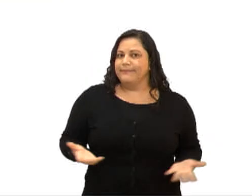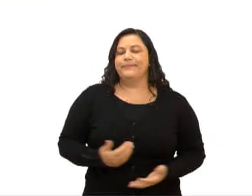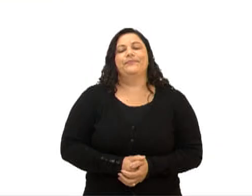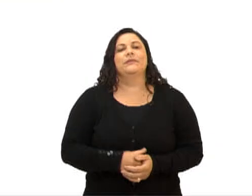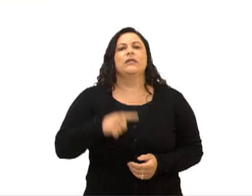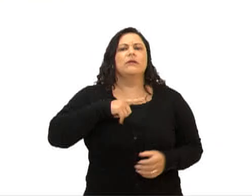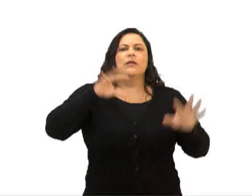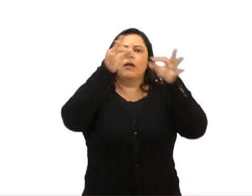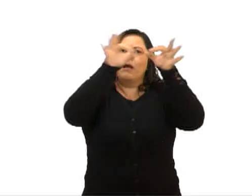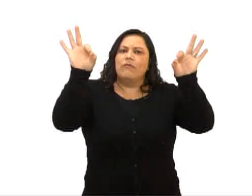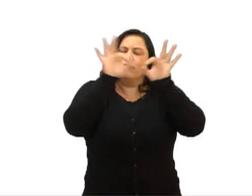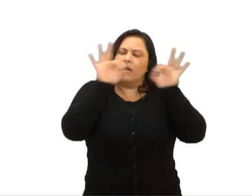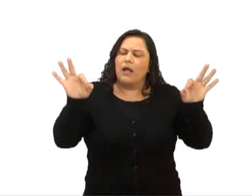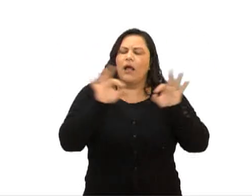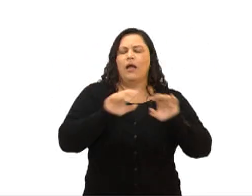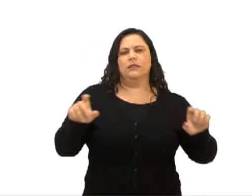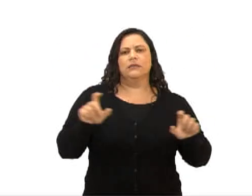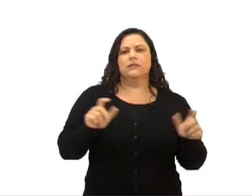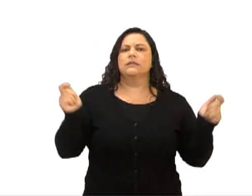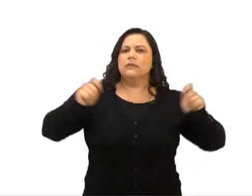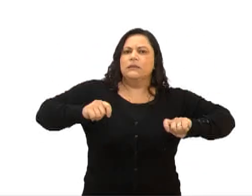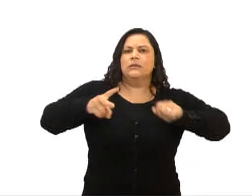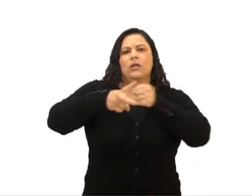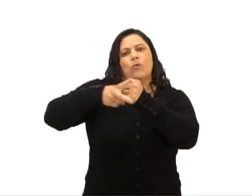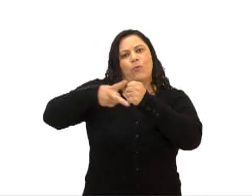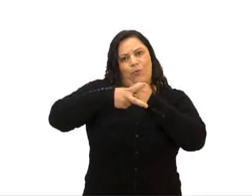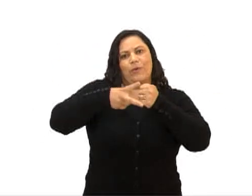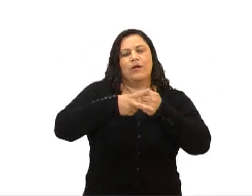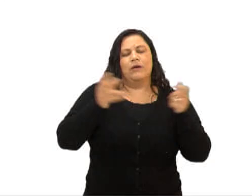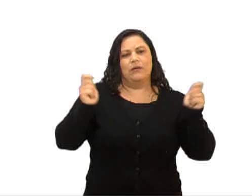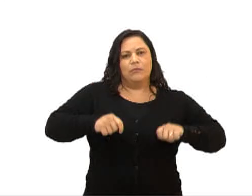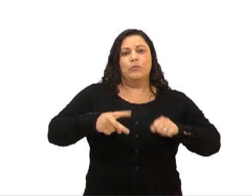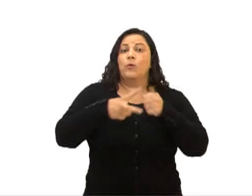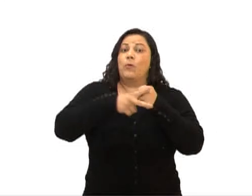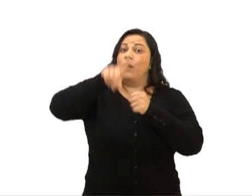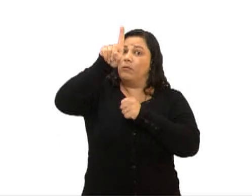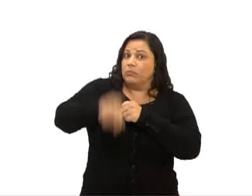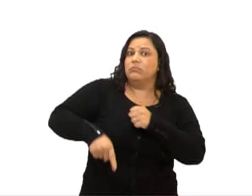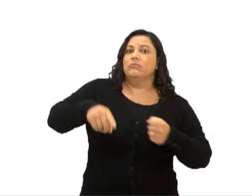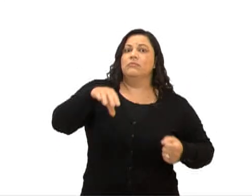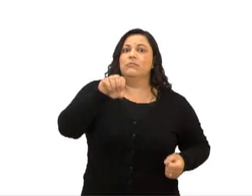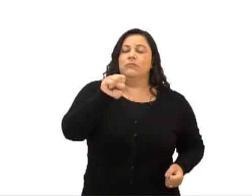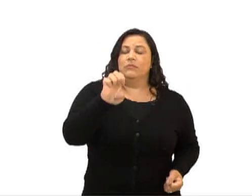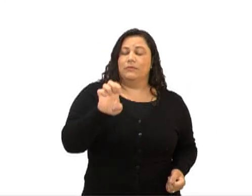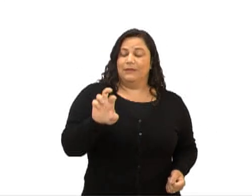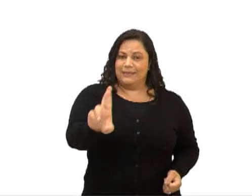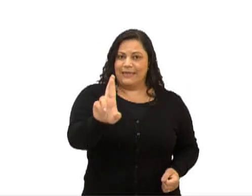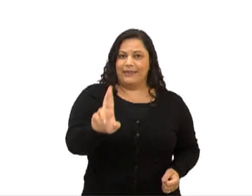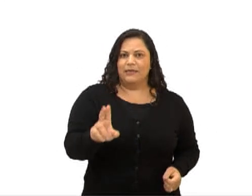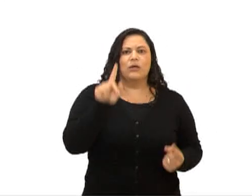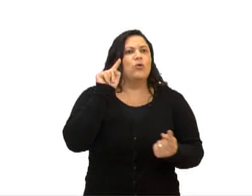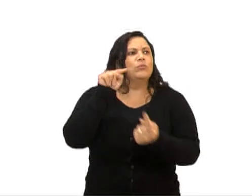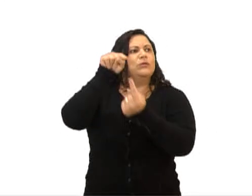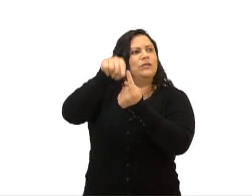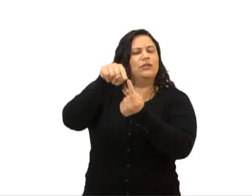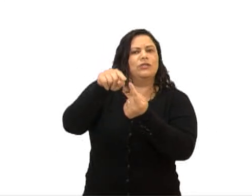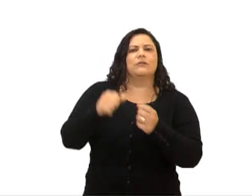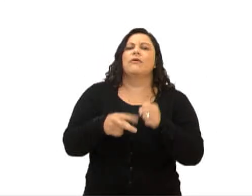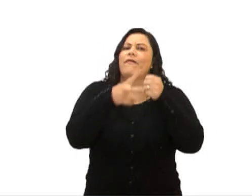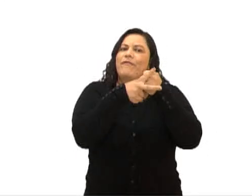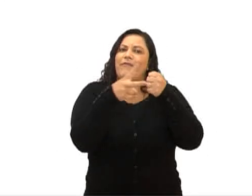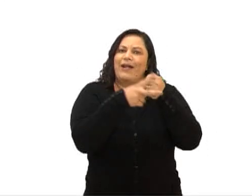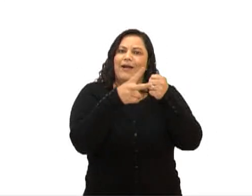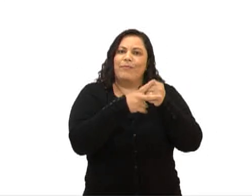frases que contêm aí as orações, que são os verbos, e nesse caso, o verbo ser. Como que eu identifico o verbo ser, então? Na primeira frase, a alegria